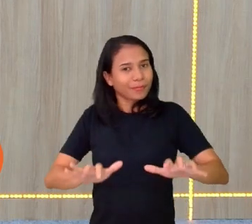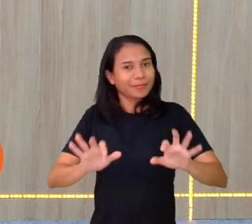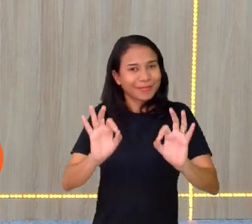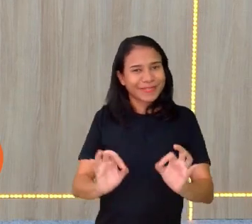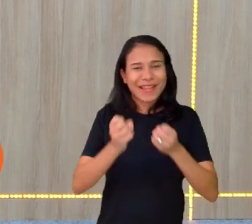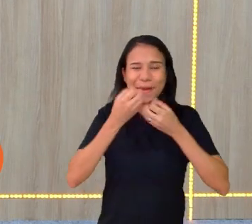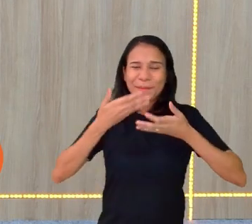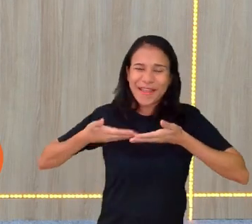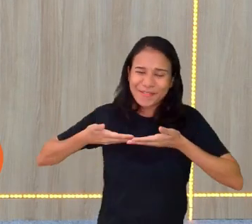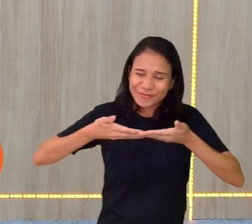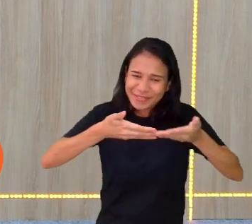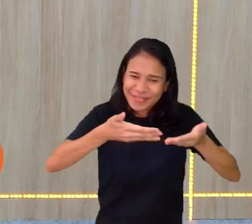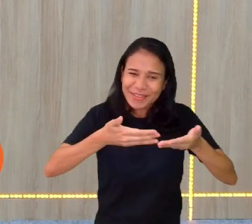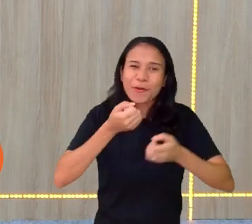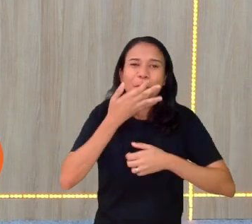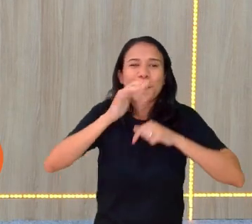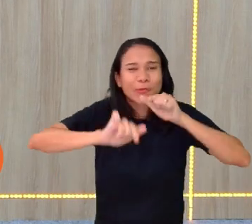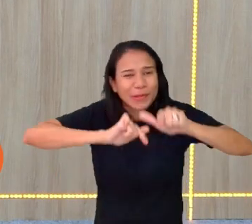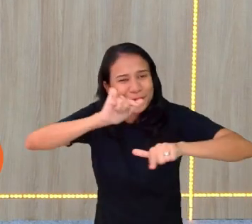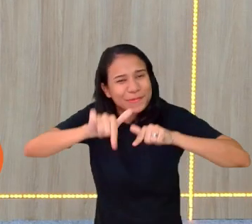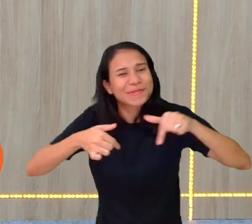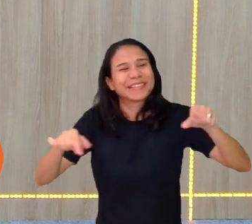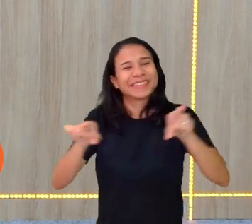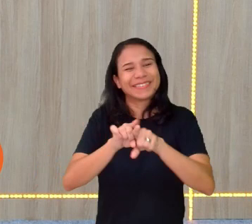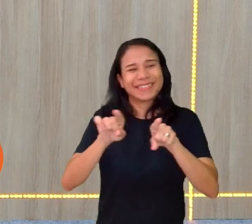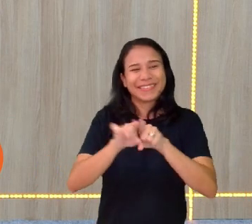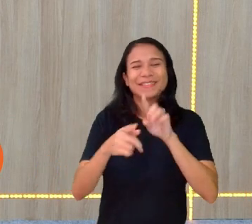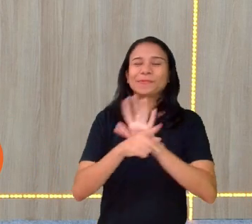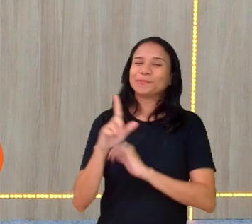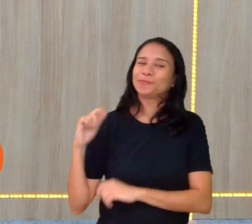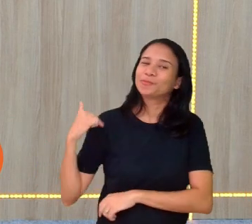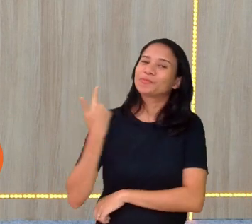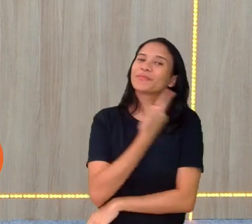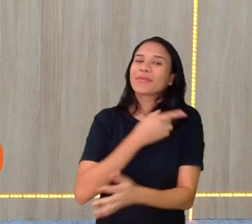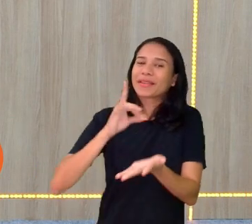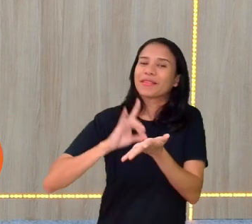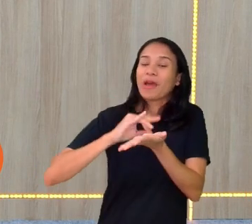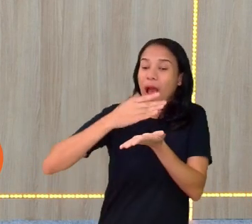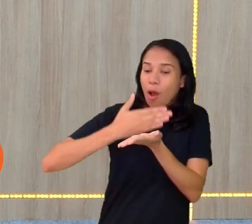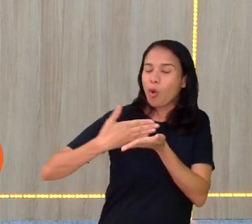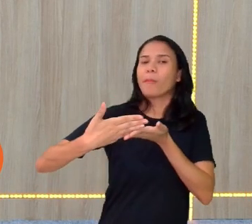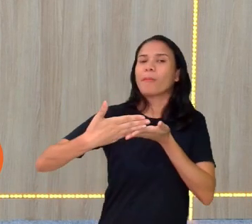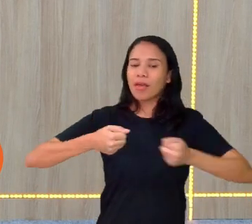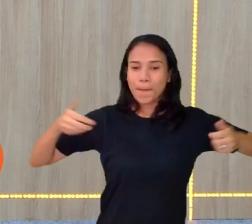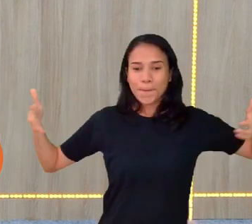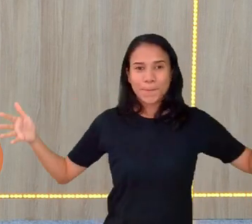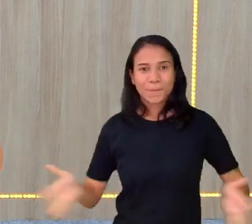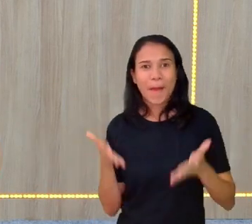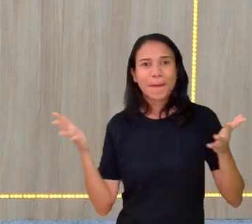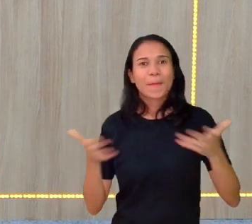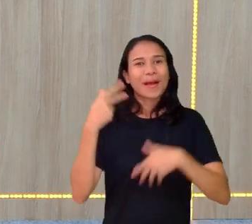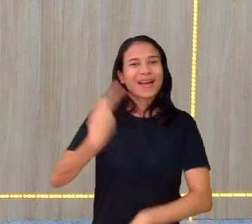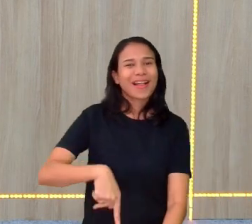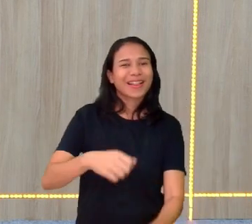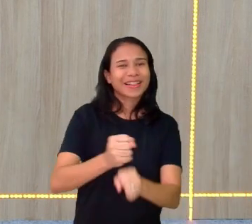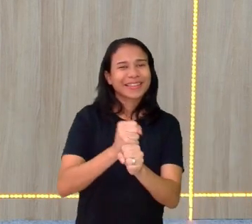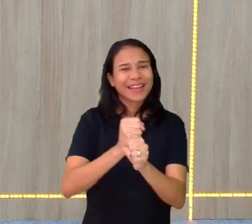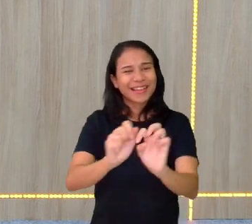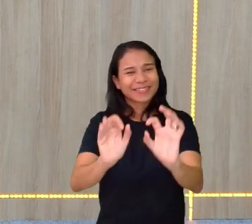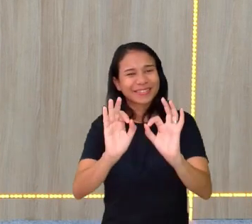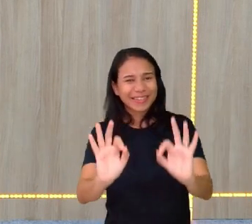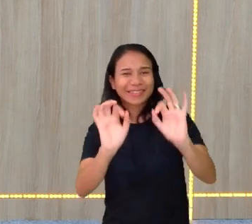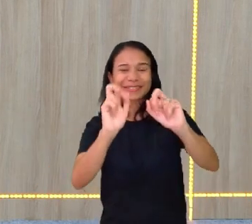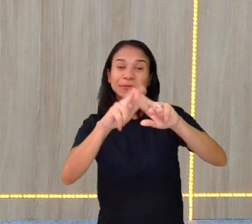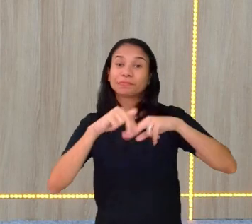seja bem-vinda, Helena, bom trabalho também, né? Para que a gente possa iniciar com todo o gás esse ano aqui,